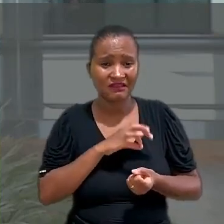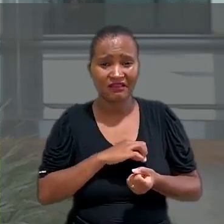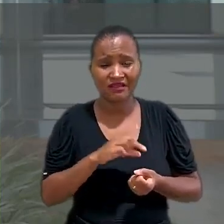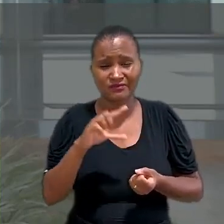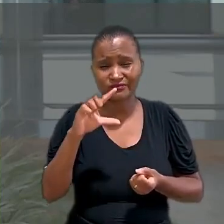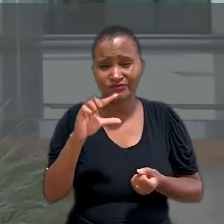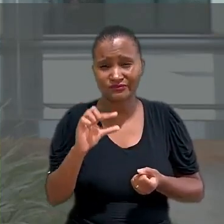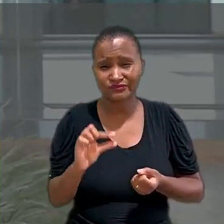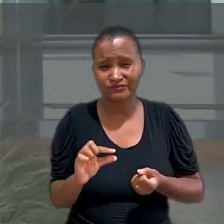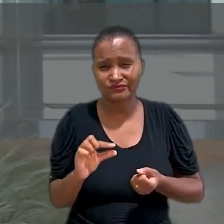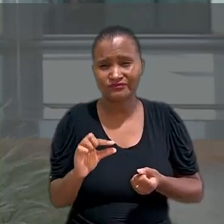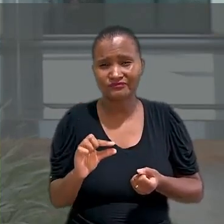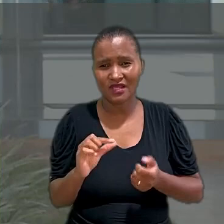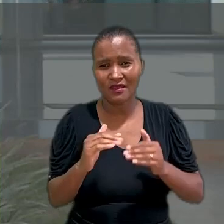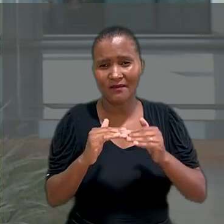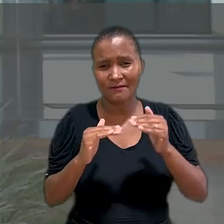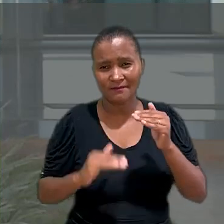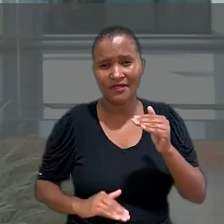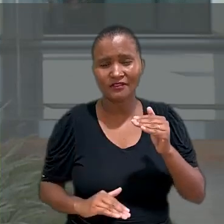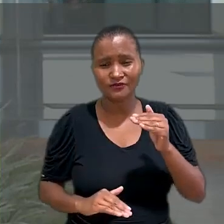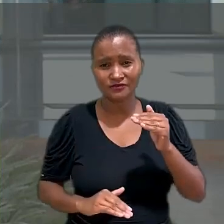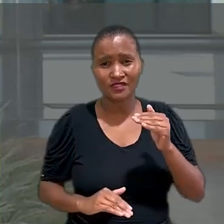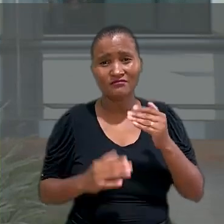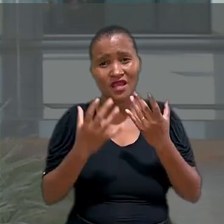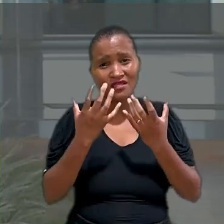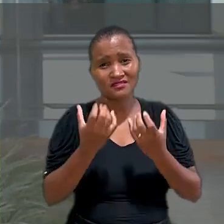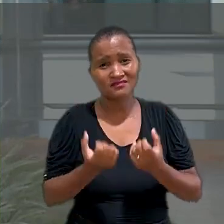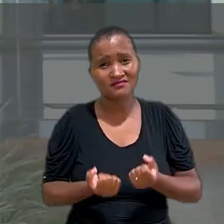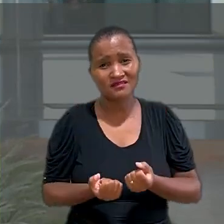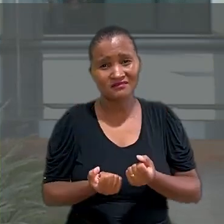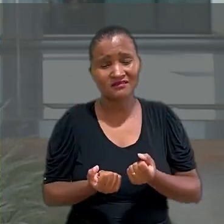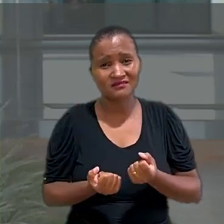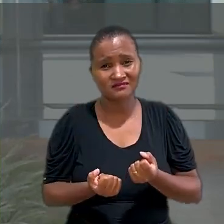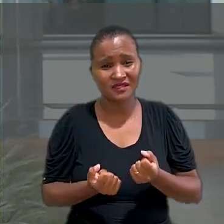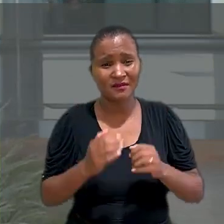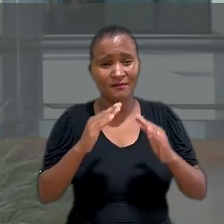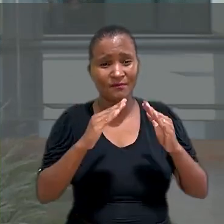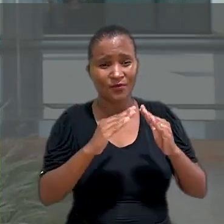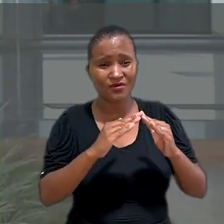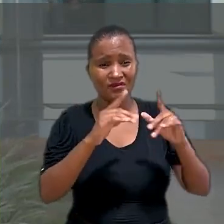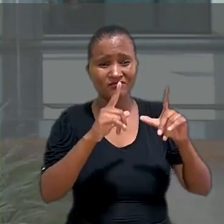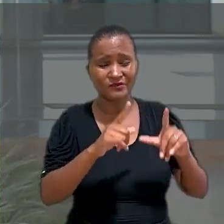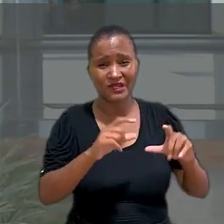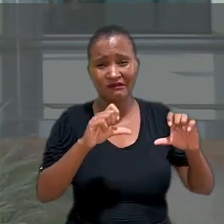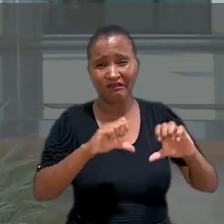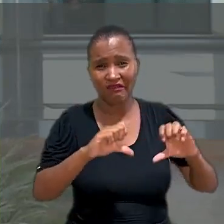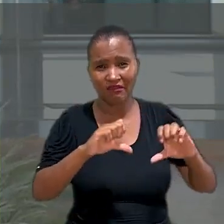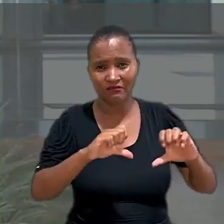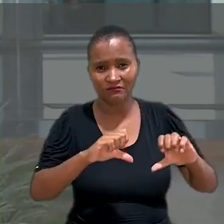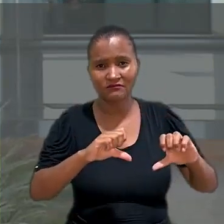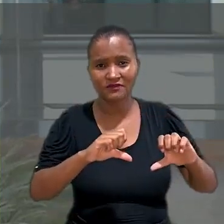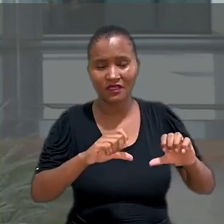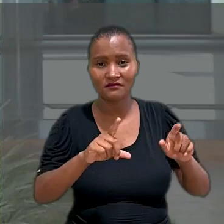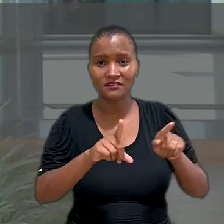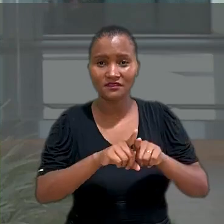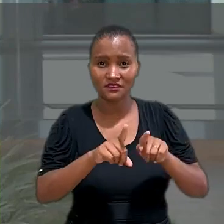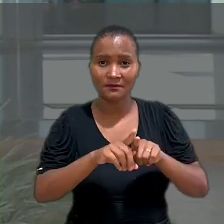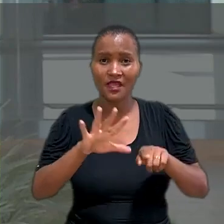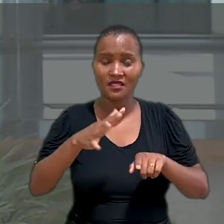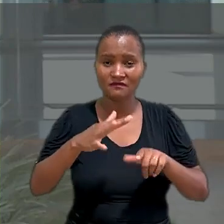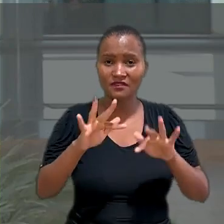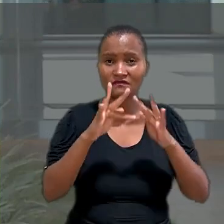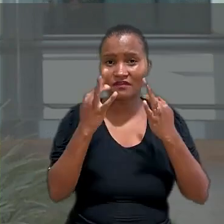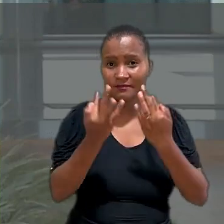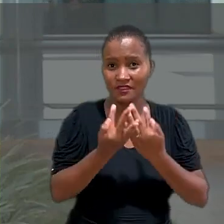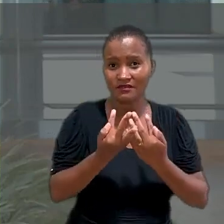remunerações muito abaixo da média do mercado, ela vai aceitar ficar alojada em condições precárias e muitas vezes os